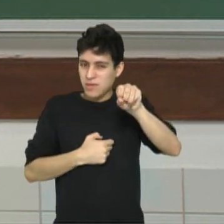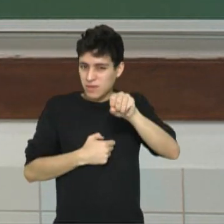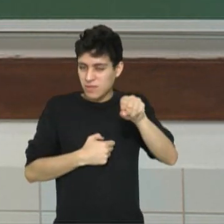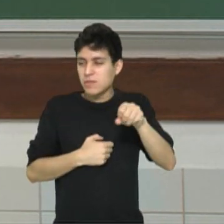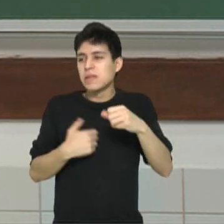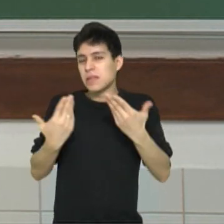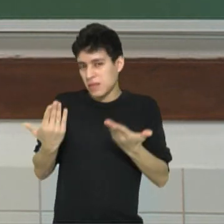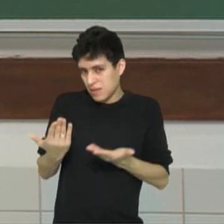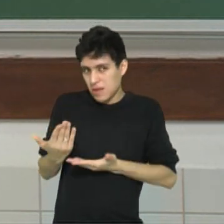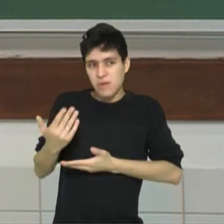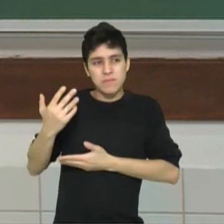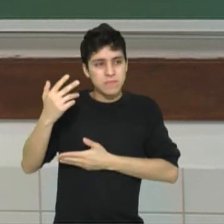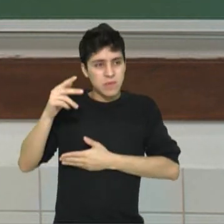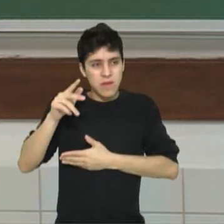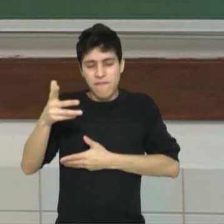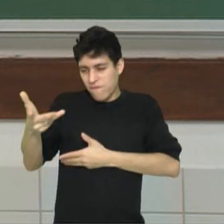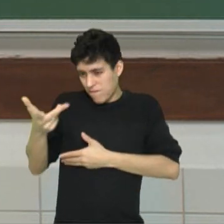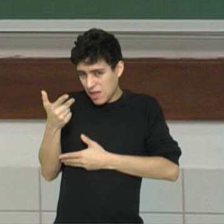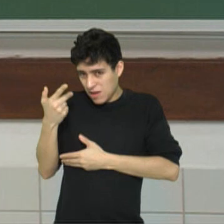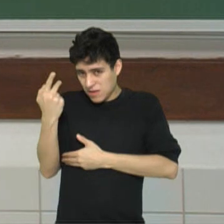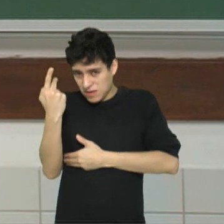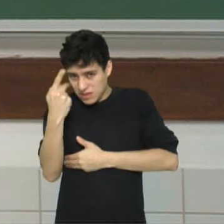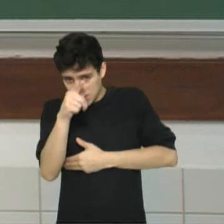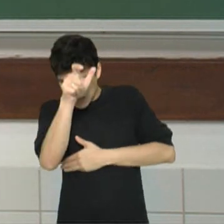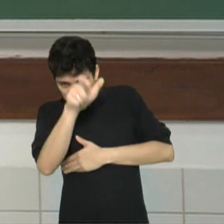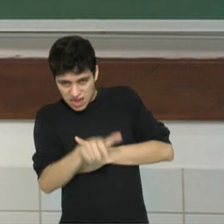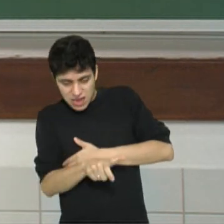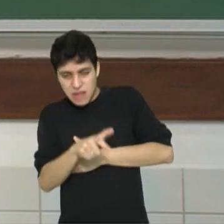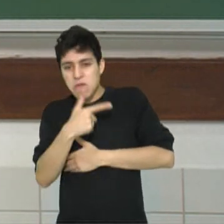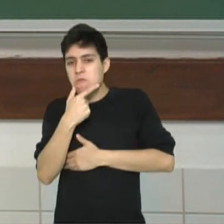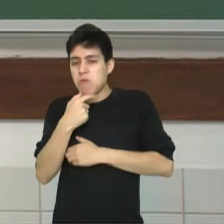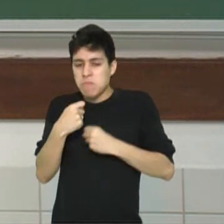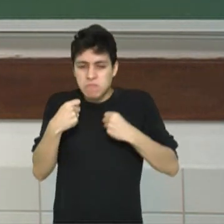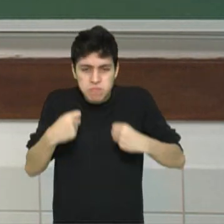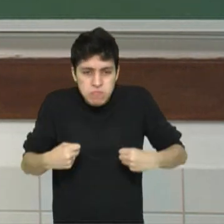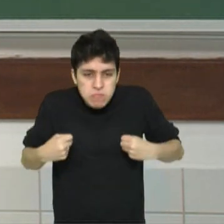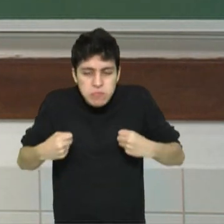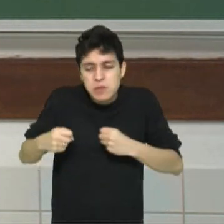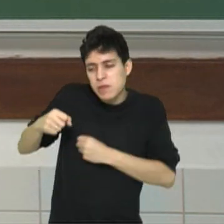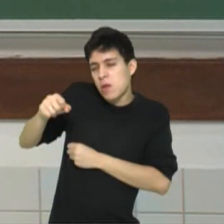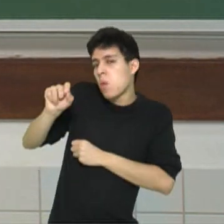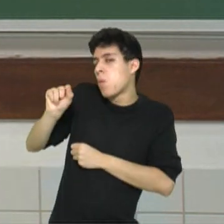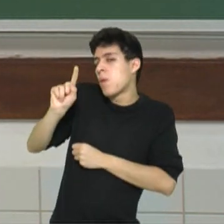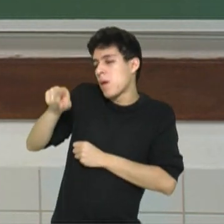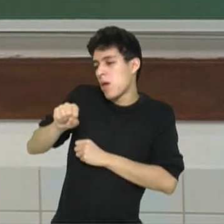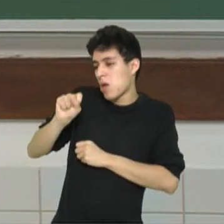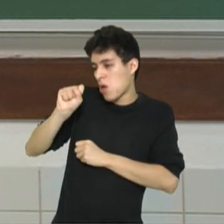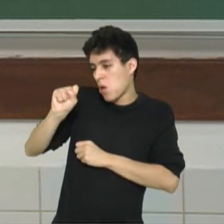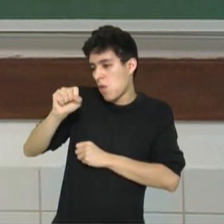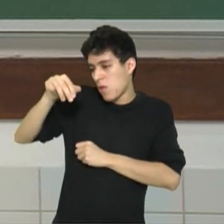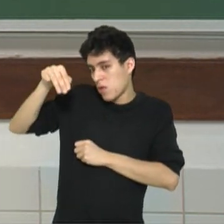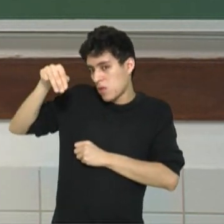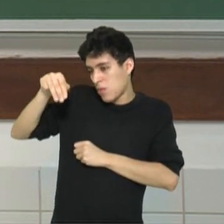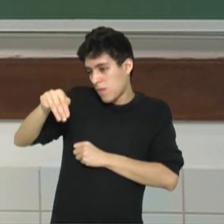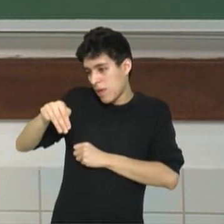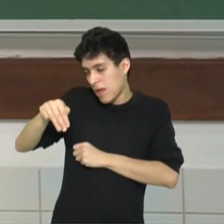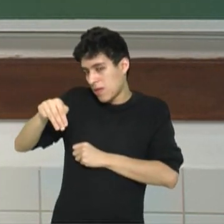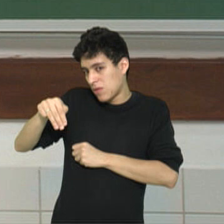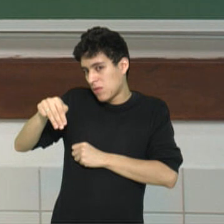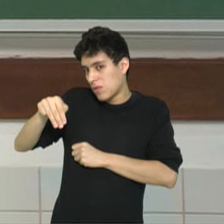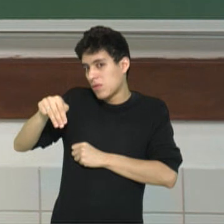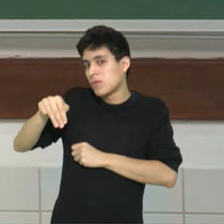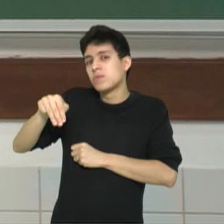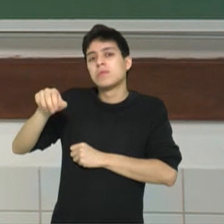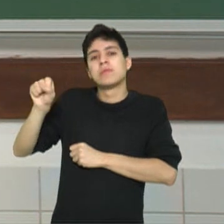por segundo, tá? Então, a velocidade média dele nessa prova foi de 8 metros a cada